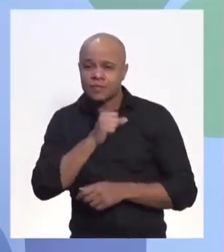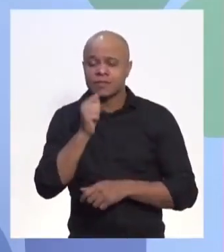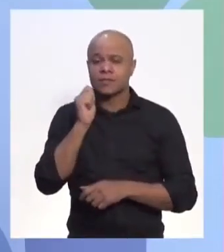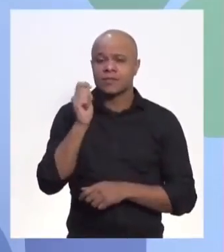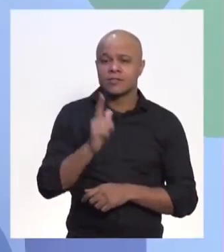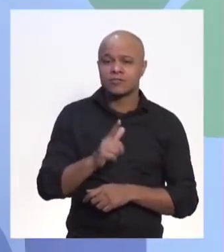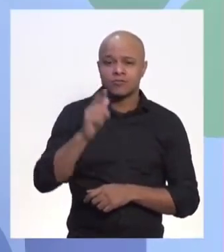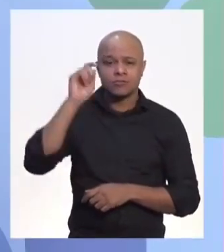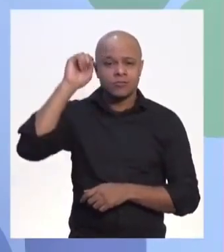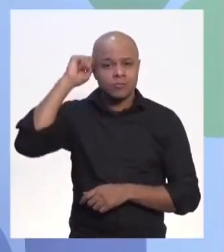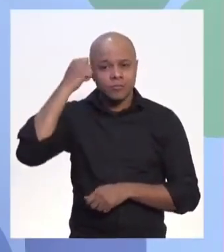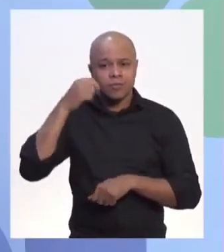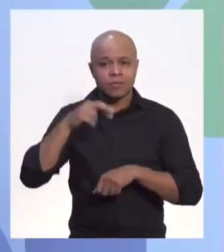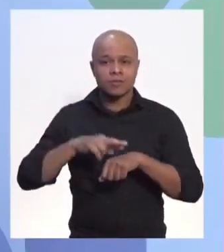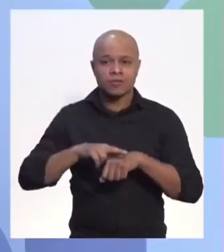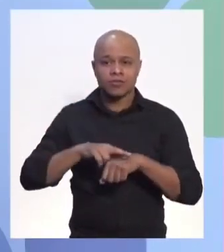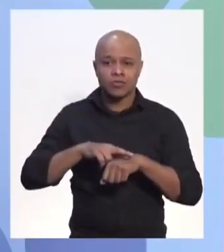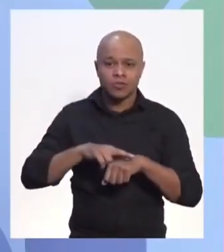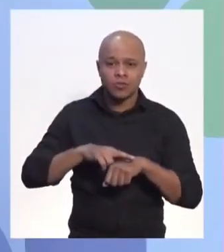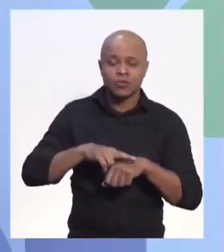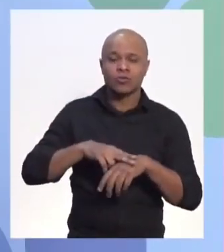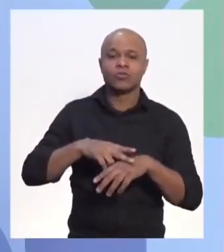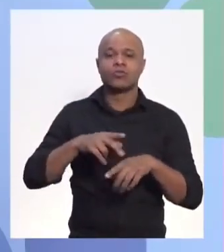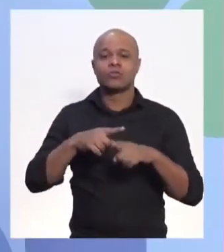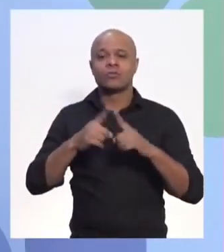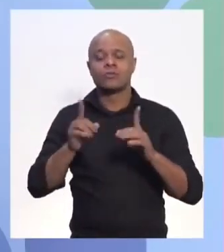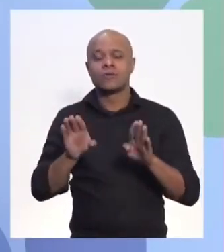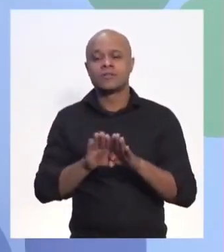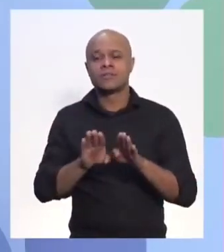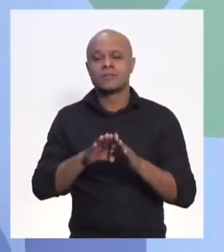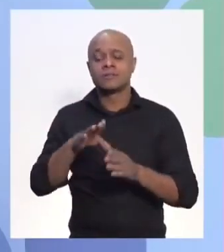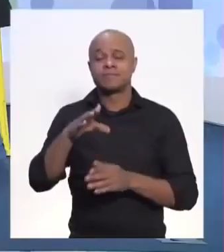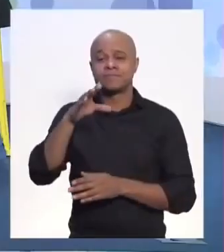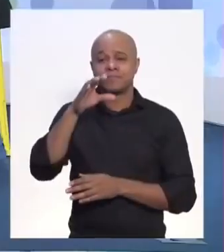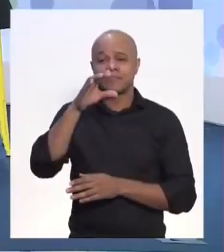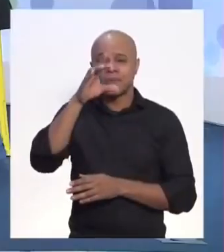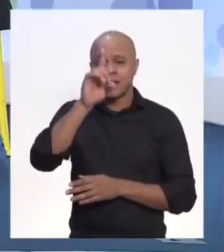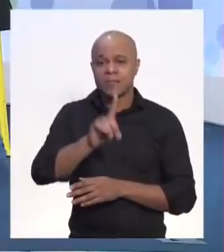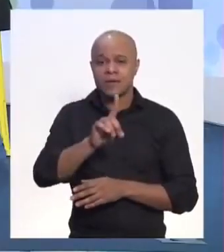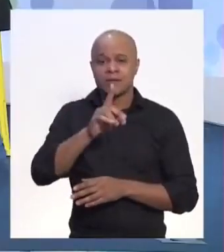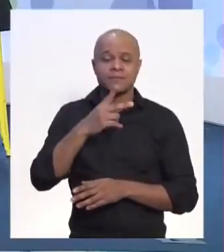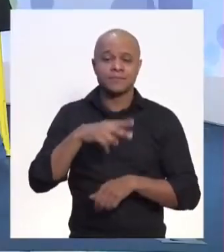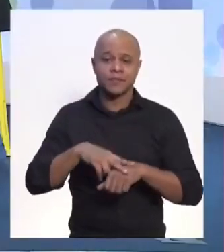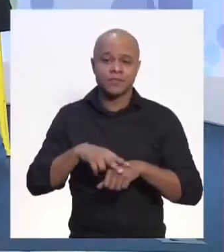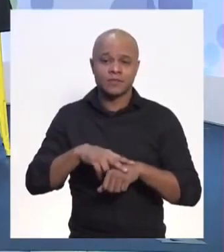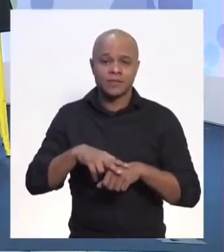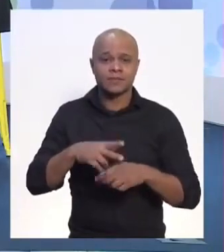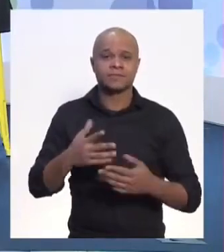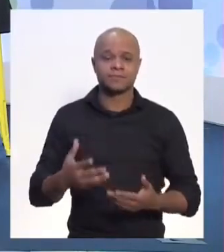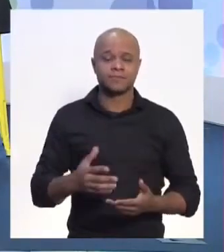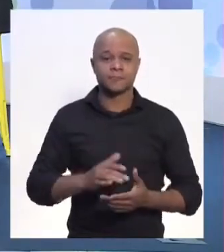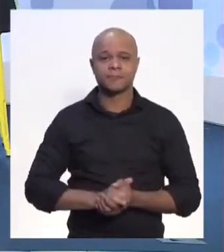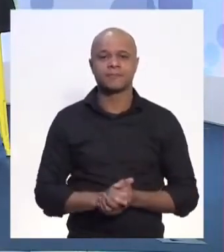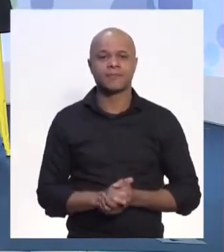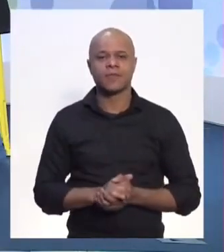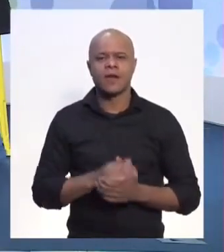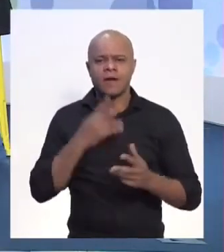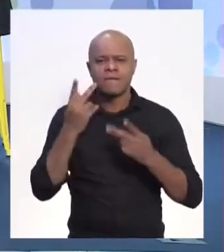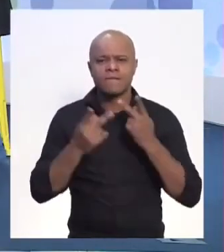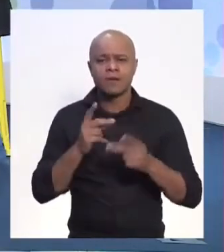a Larissa tenha dito amarela e verde. Vamos comentar, voltar um pouquinho lá do que são longitudinais,